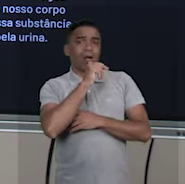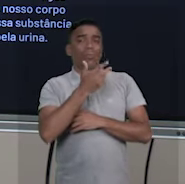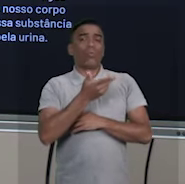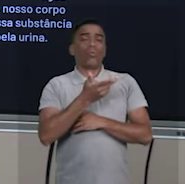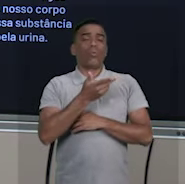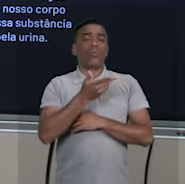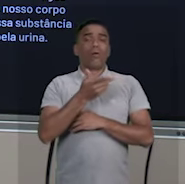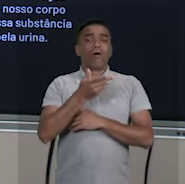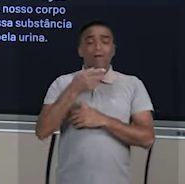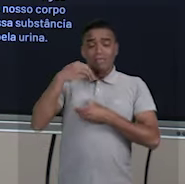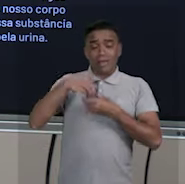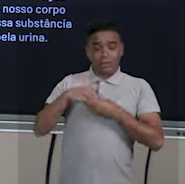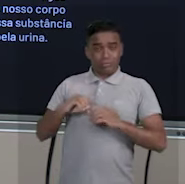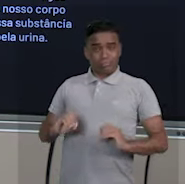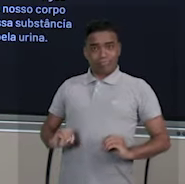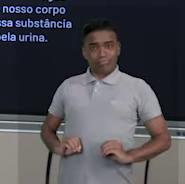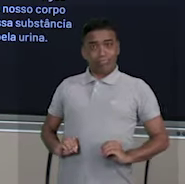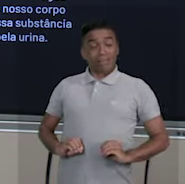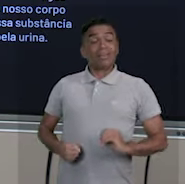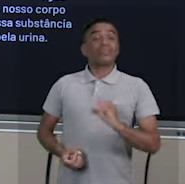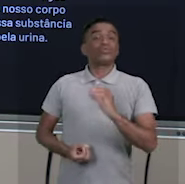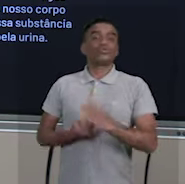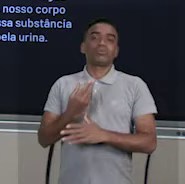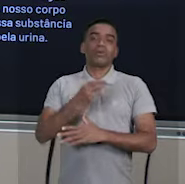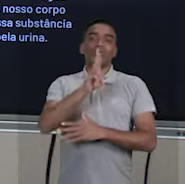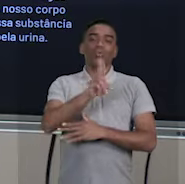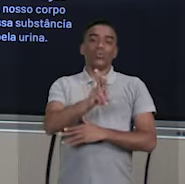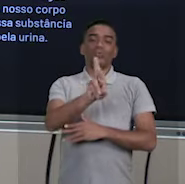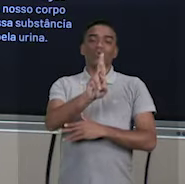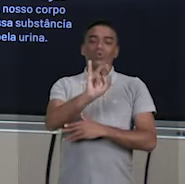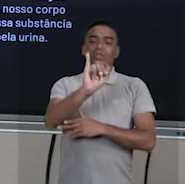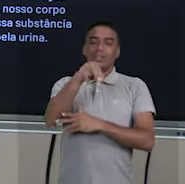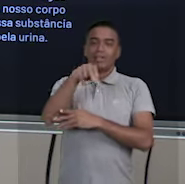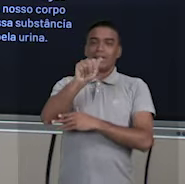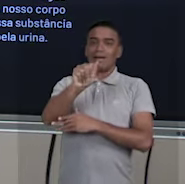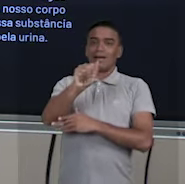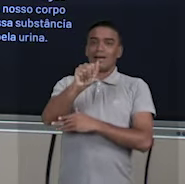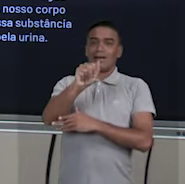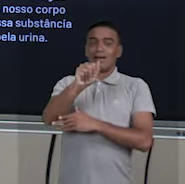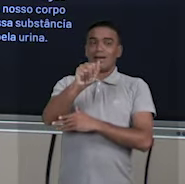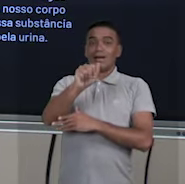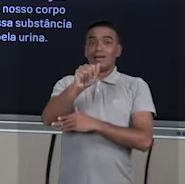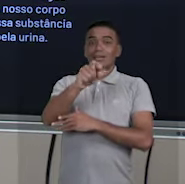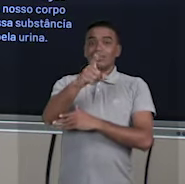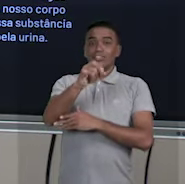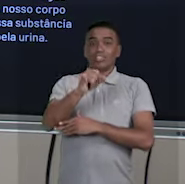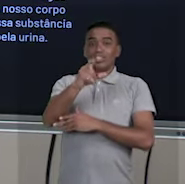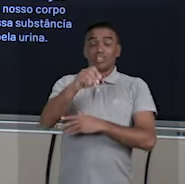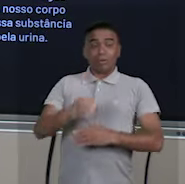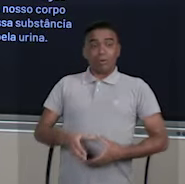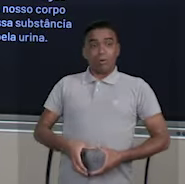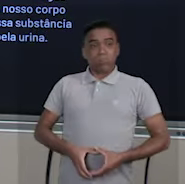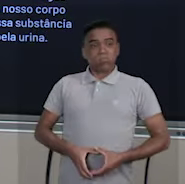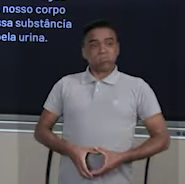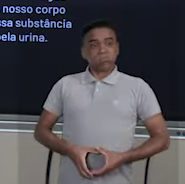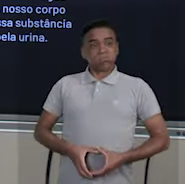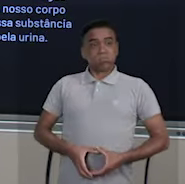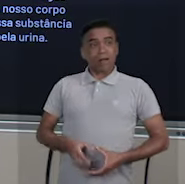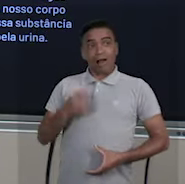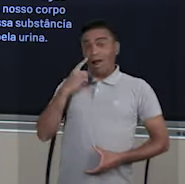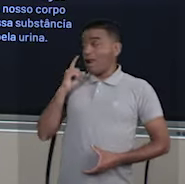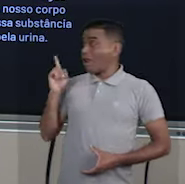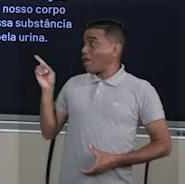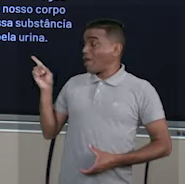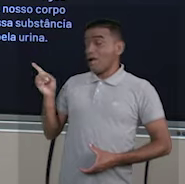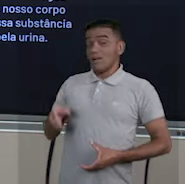sistema excretor, é a formação da urina. E essa urina vai ficar armazenada lá na bexiga até o momento que ela